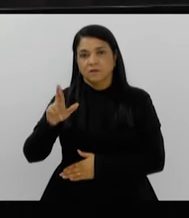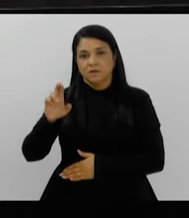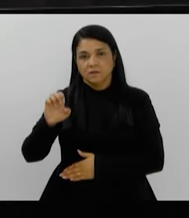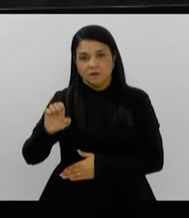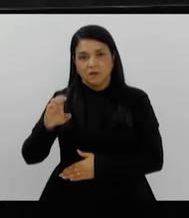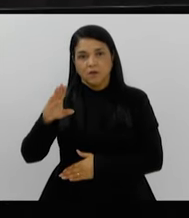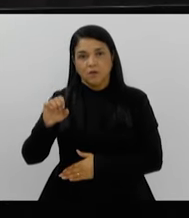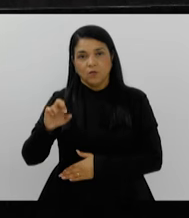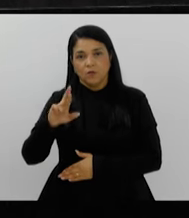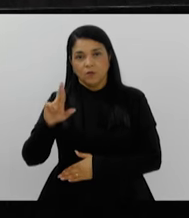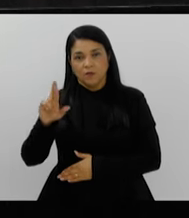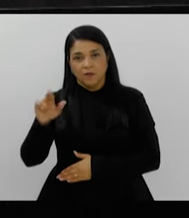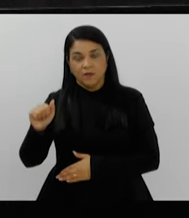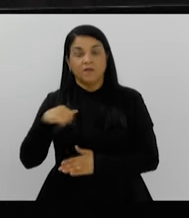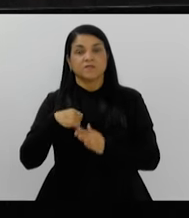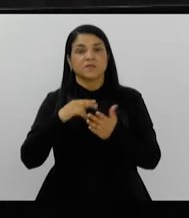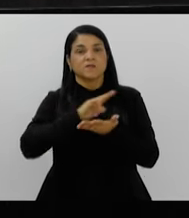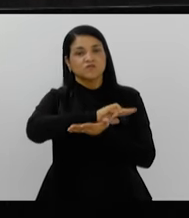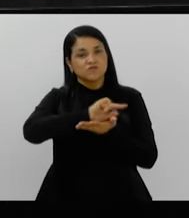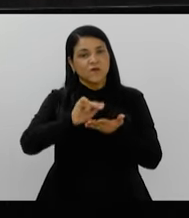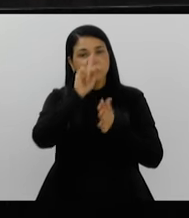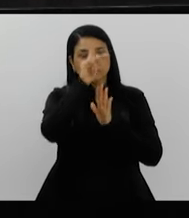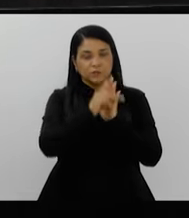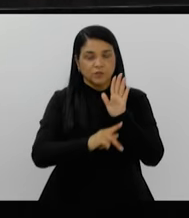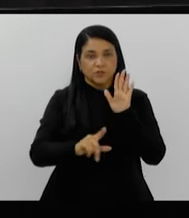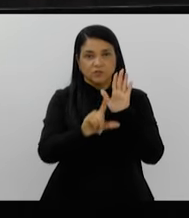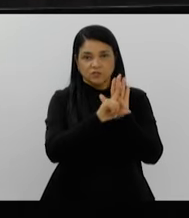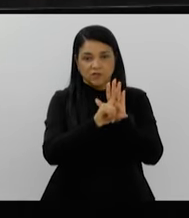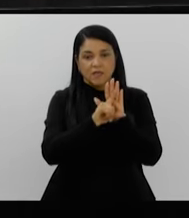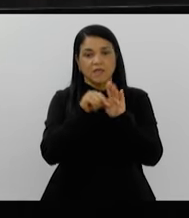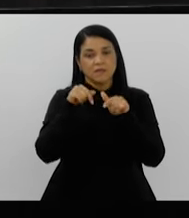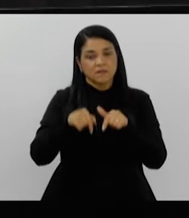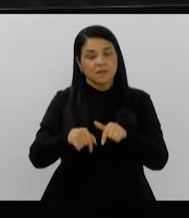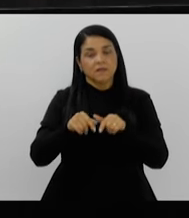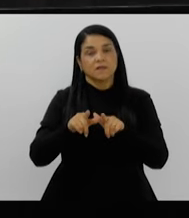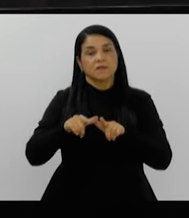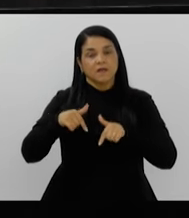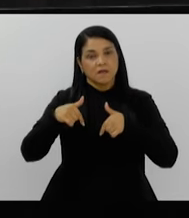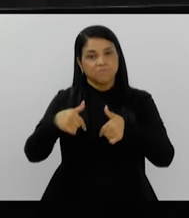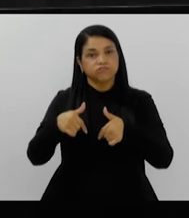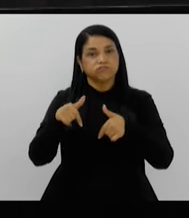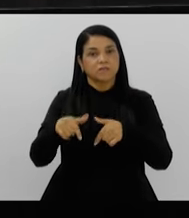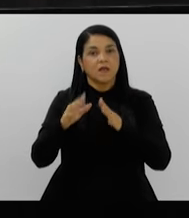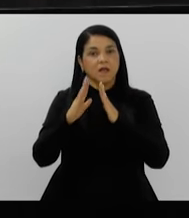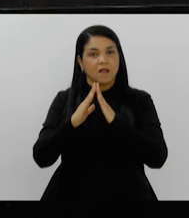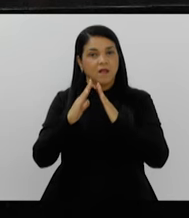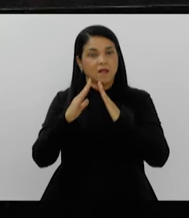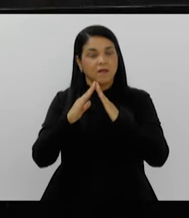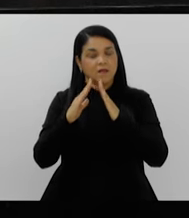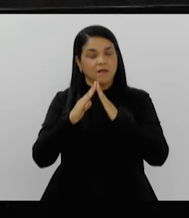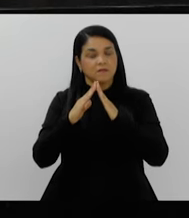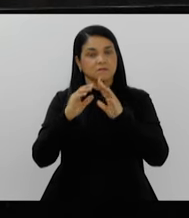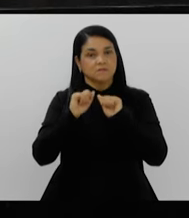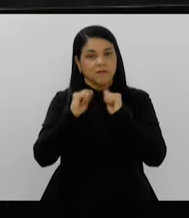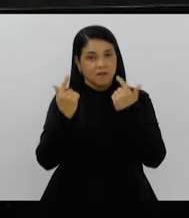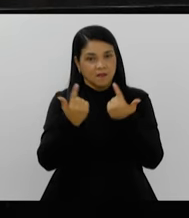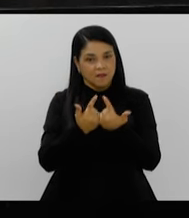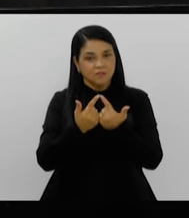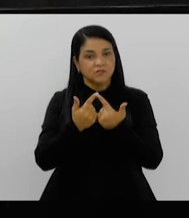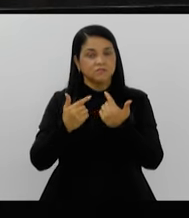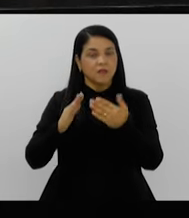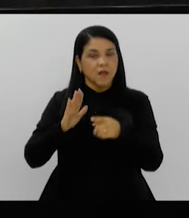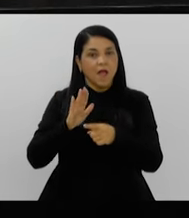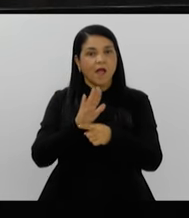diversos projetos de lei que tramitam aqui nesta casa na intenção de colaborar